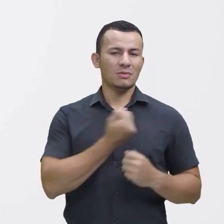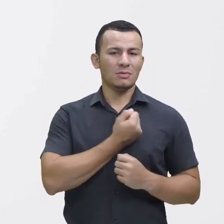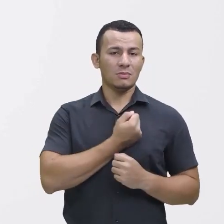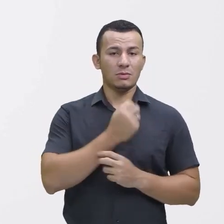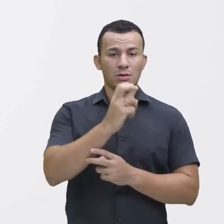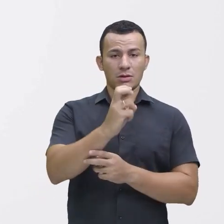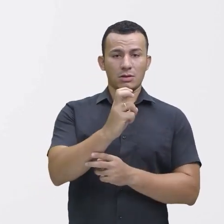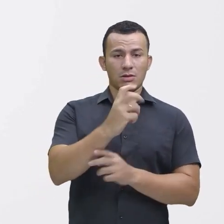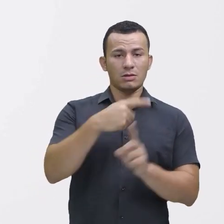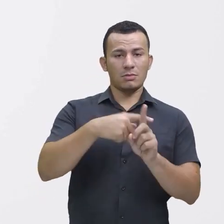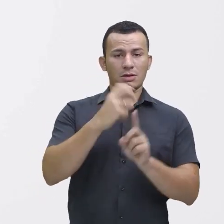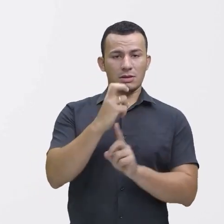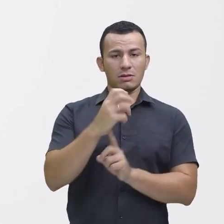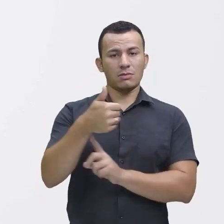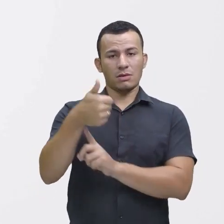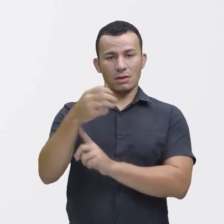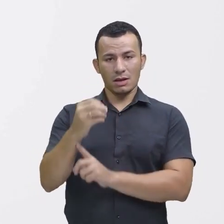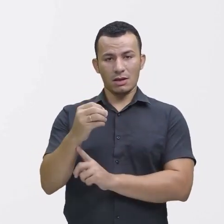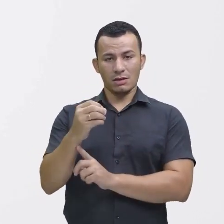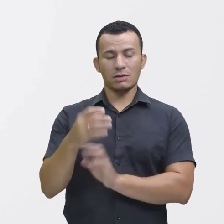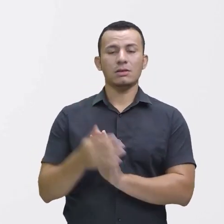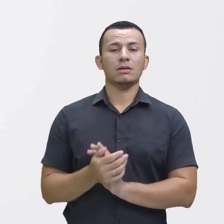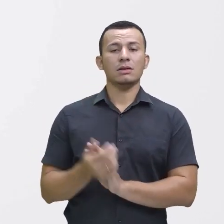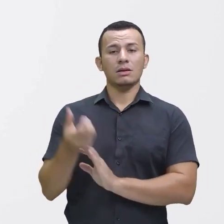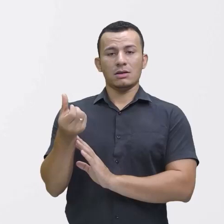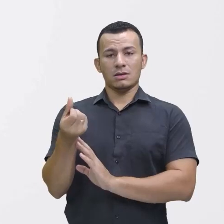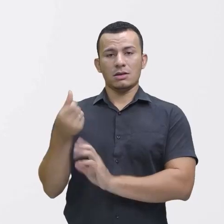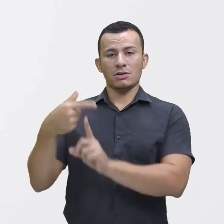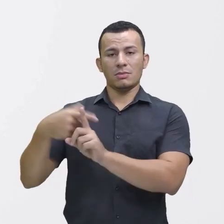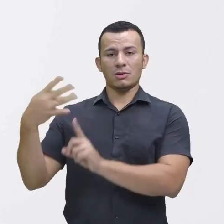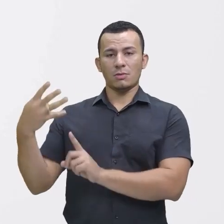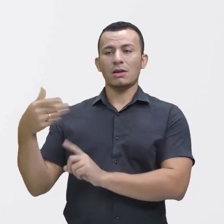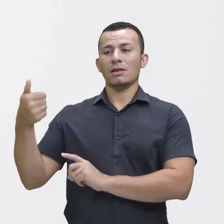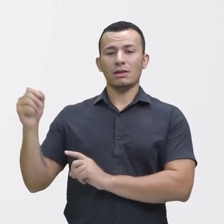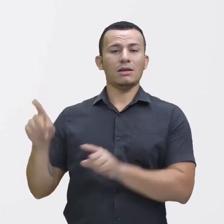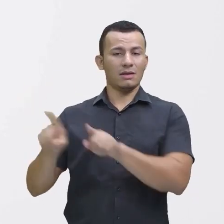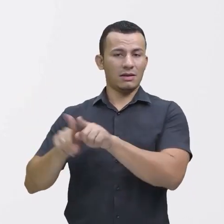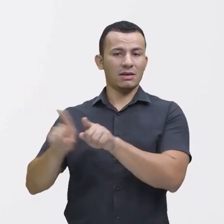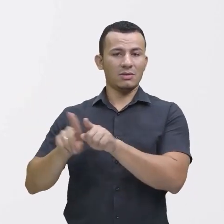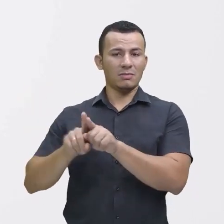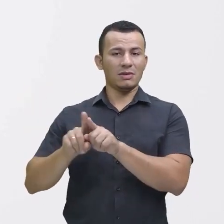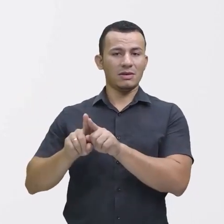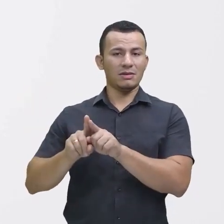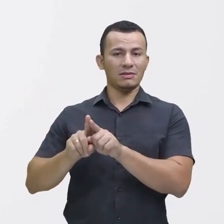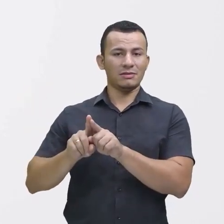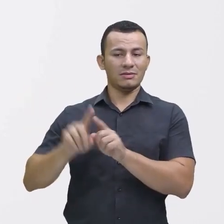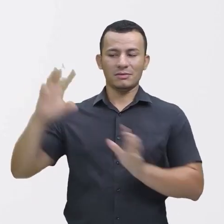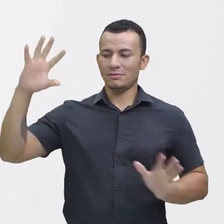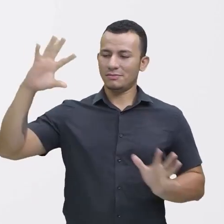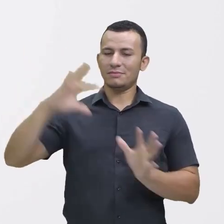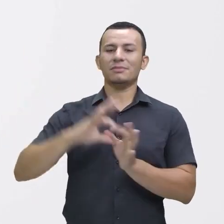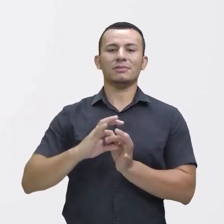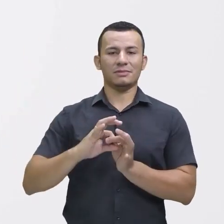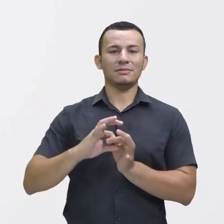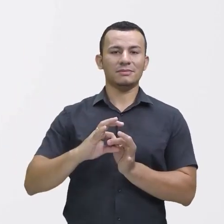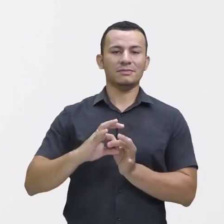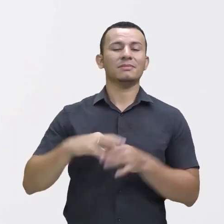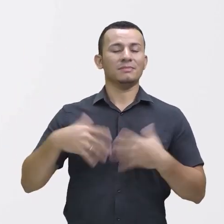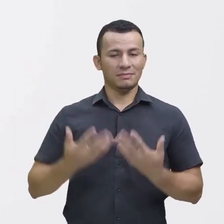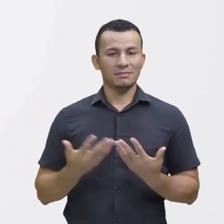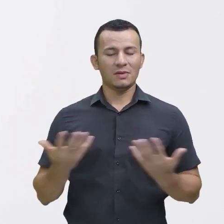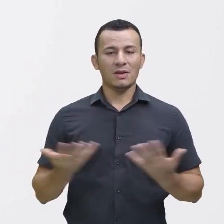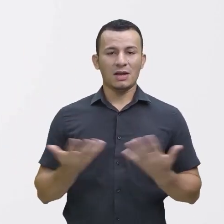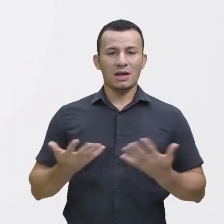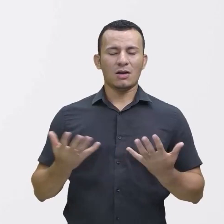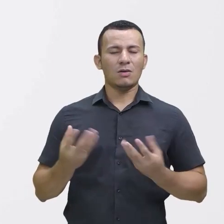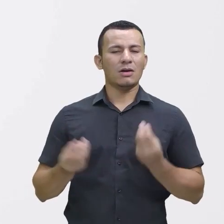5 mais 5, 10. E 6 mais 4, 10. Então, você fez isso. Agora vou te